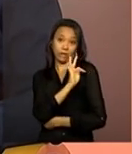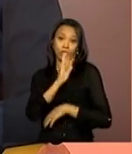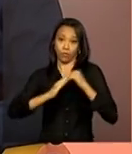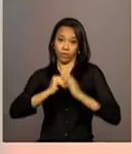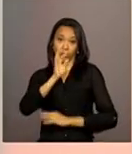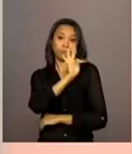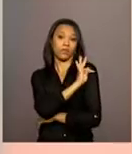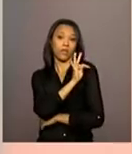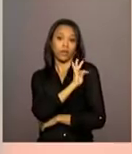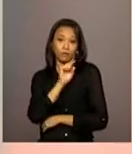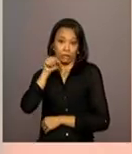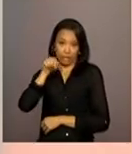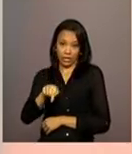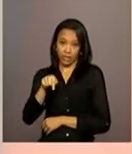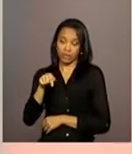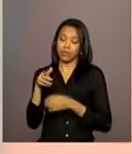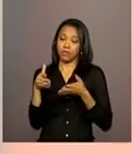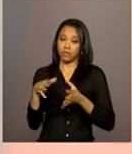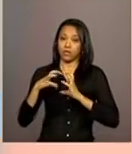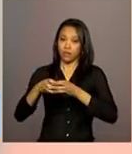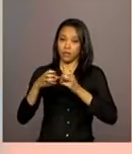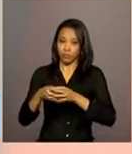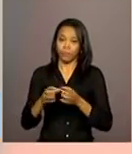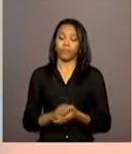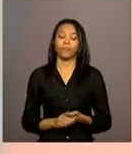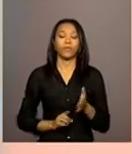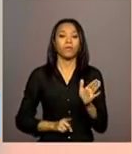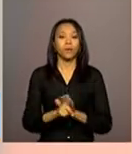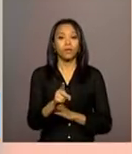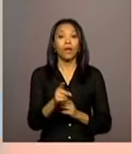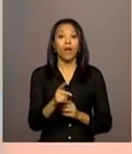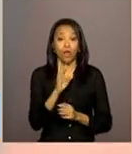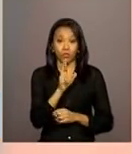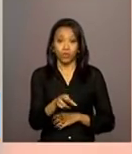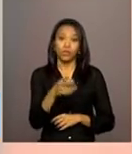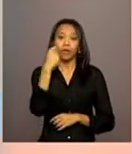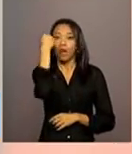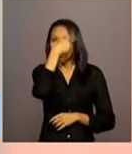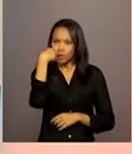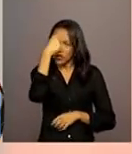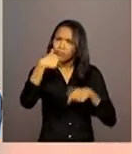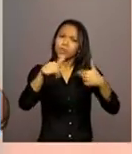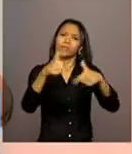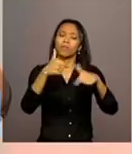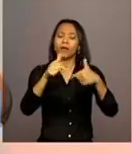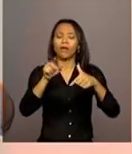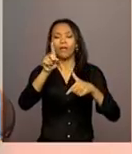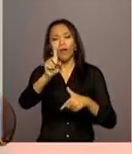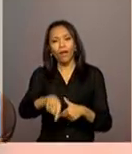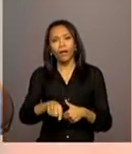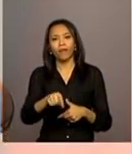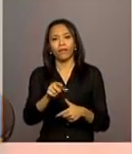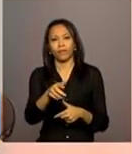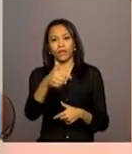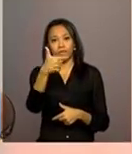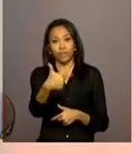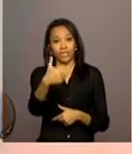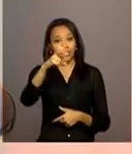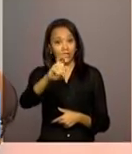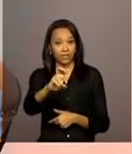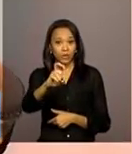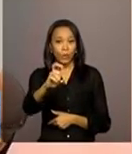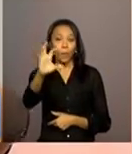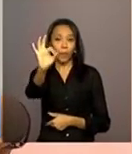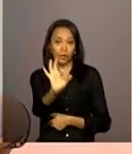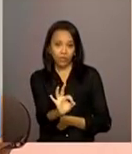tá a carga horária de de da equipe volante ela identificada 25%